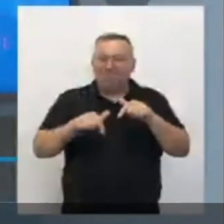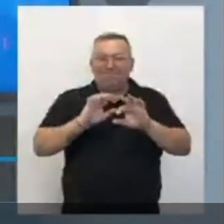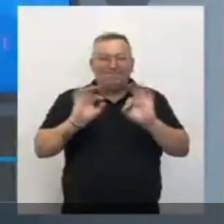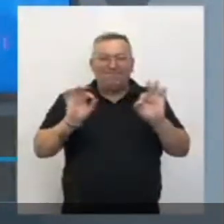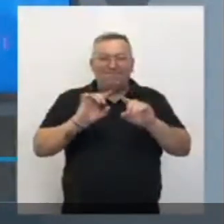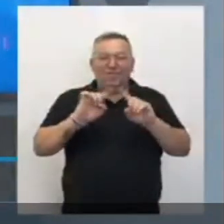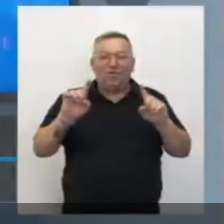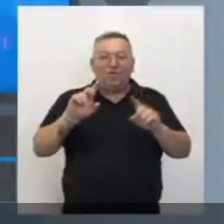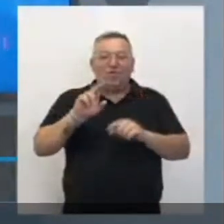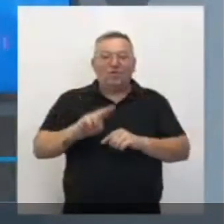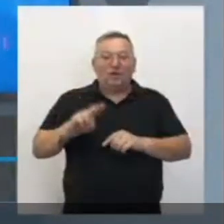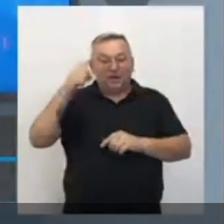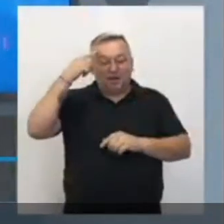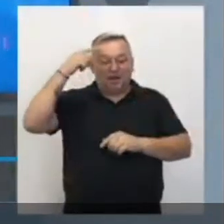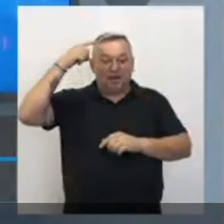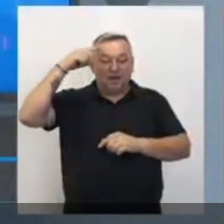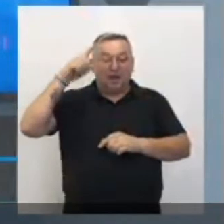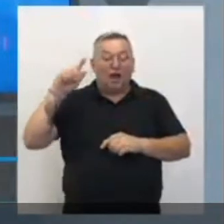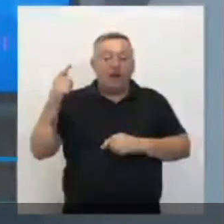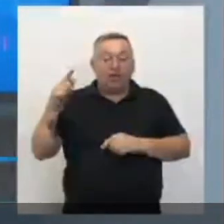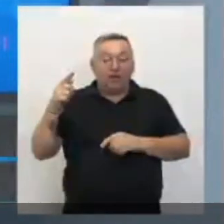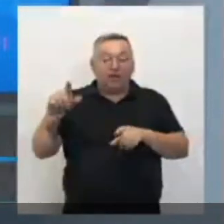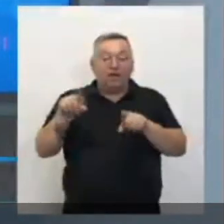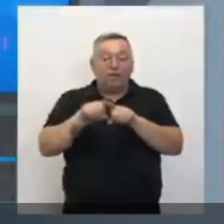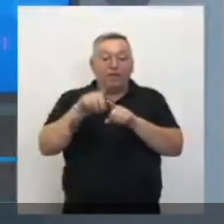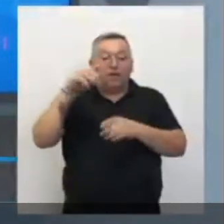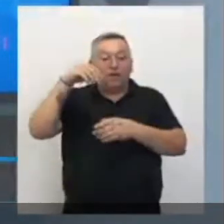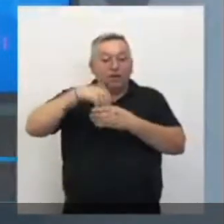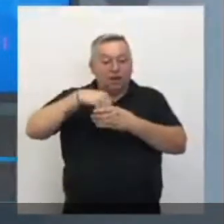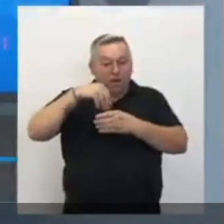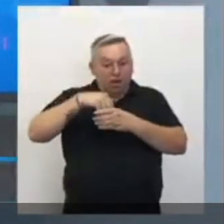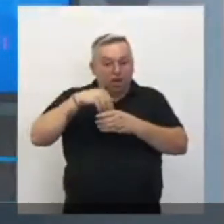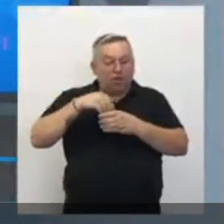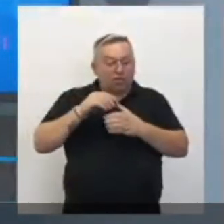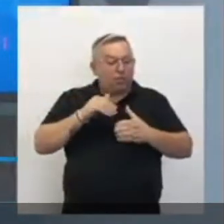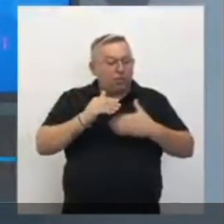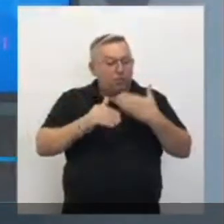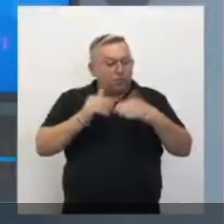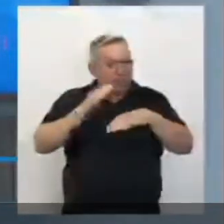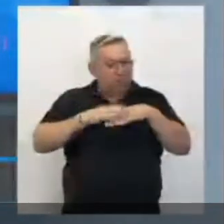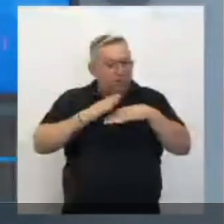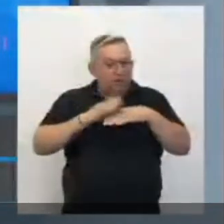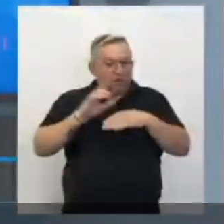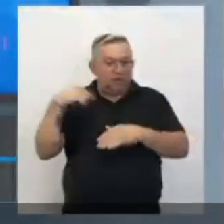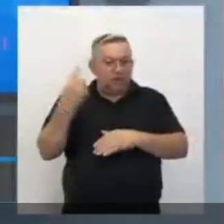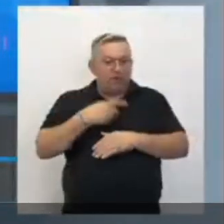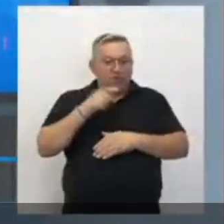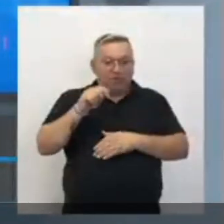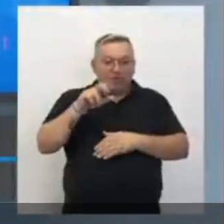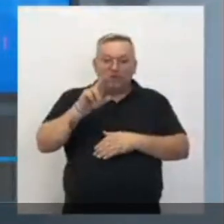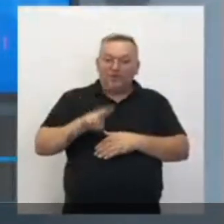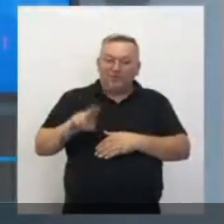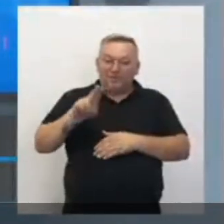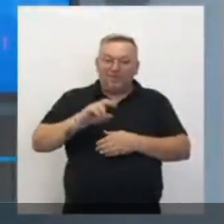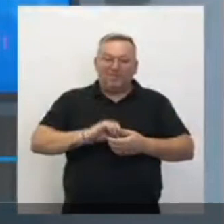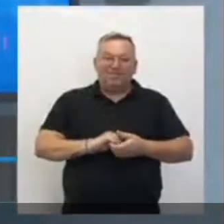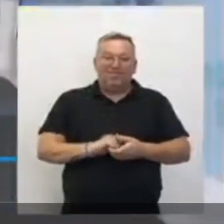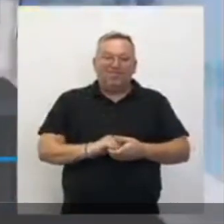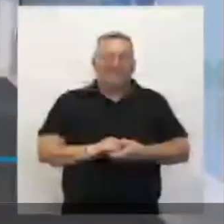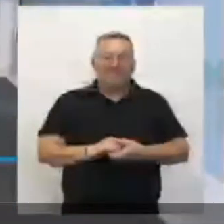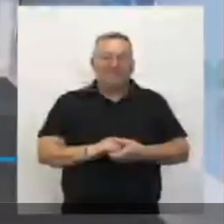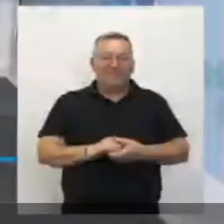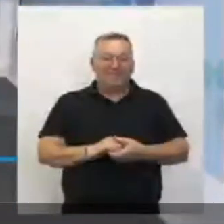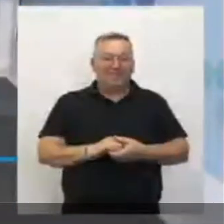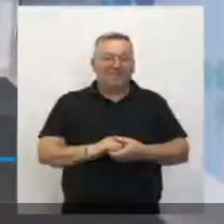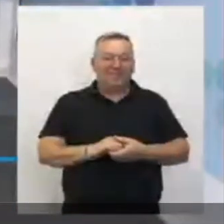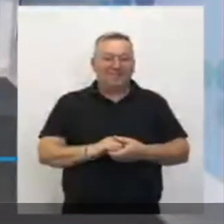estamos aplicando a ideia de grandezas dentro de uma construção para ver onde nós podemos utilizar as grandezas, tá certo? Isso mesmo.